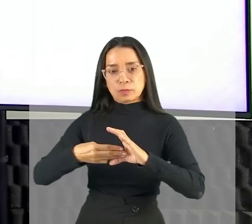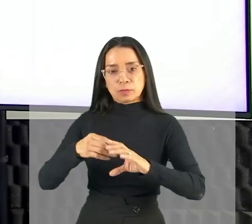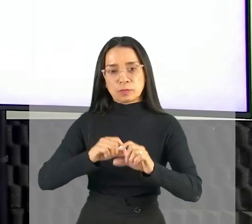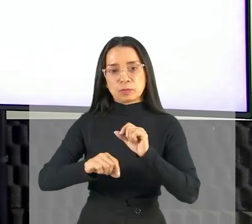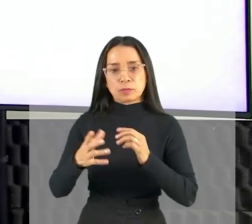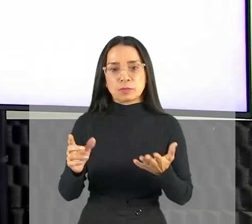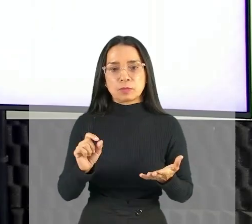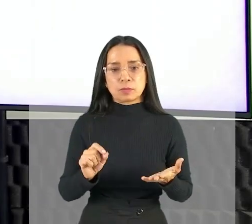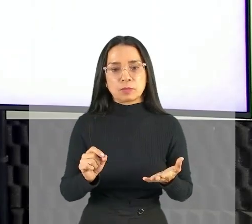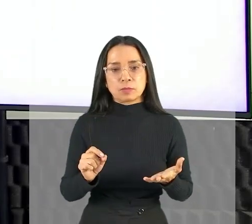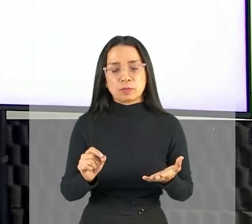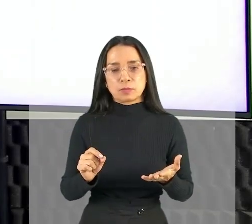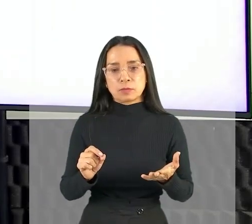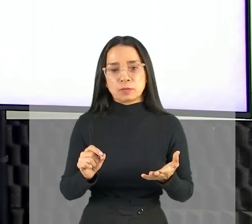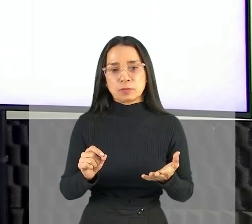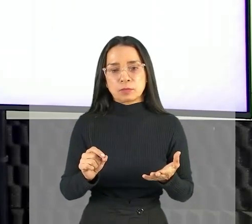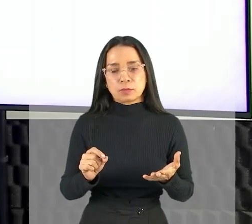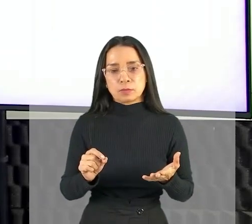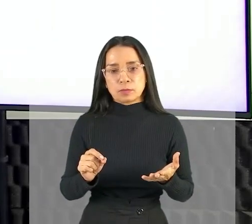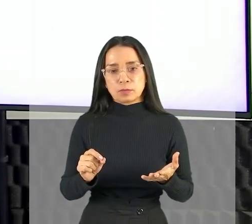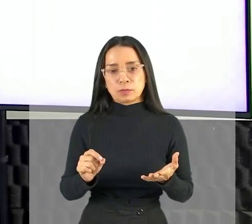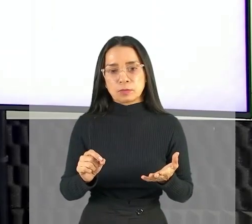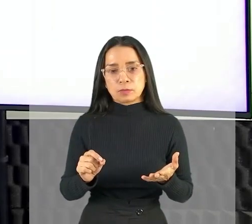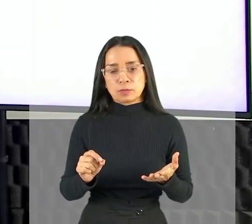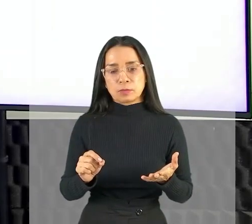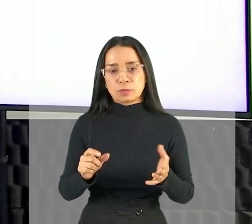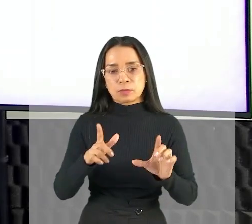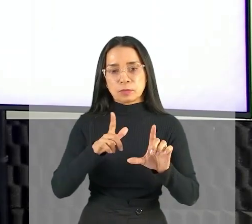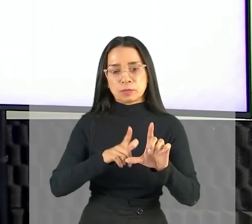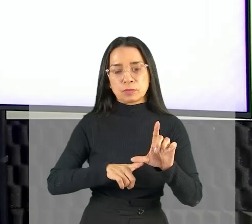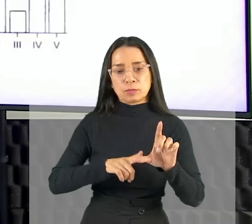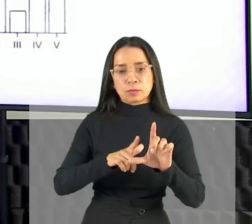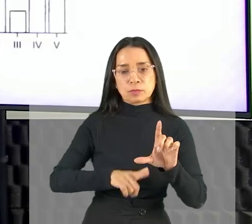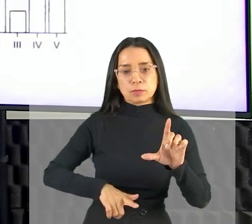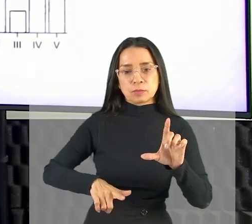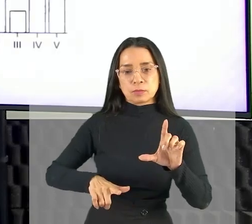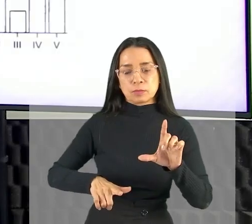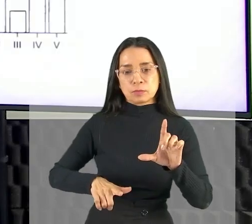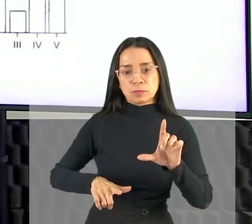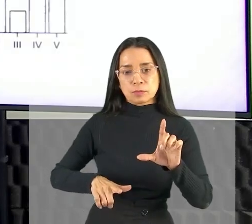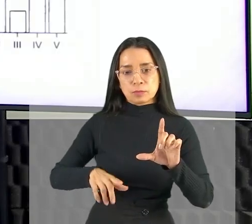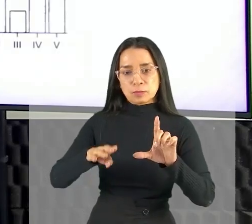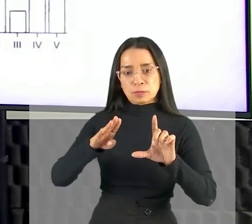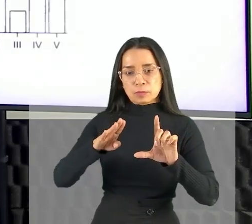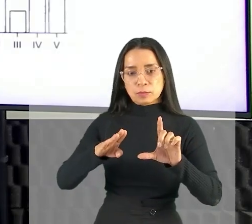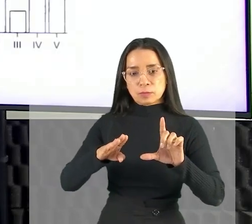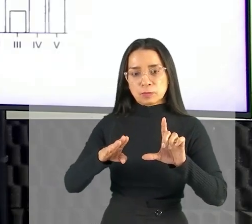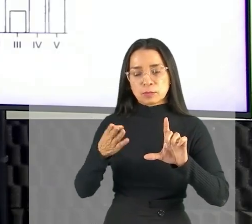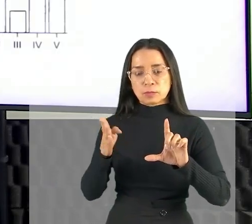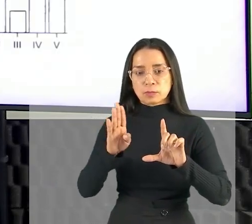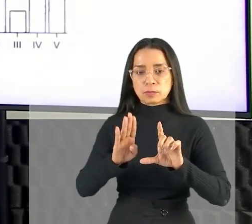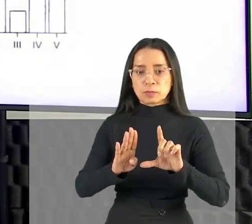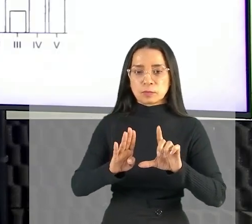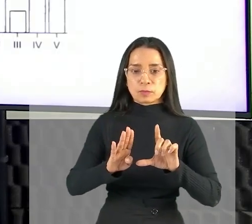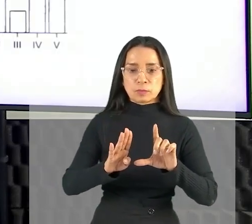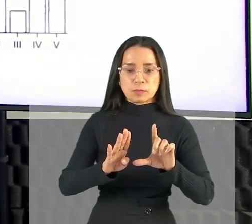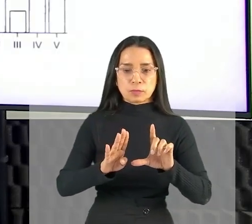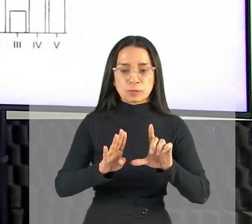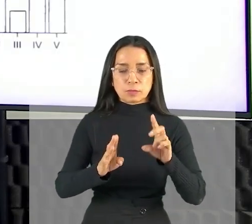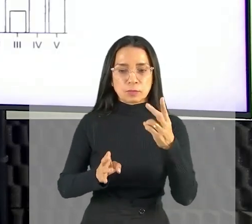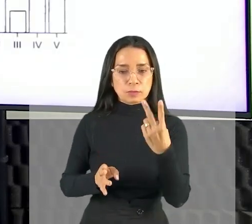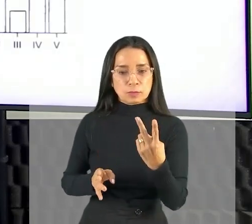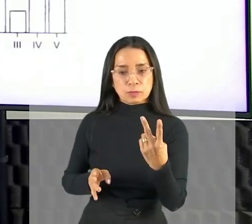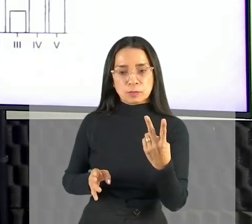tumoral a gente chega na no composto dois como sendo mais eficiente como tendo sido aquele que fez o melhor papel